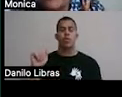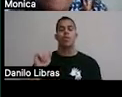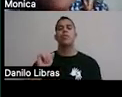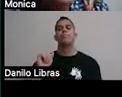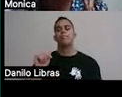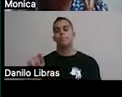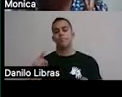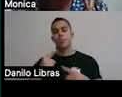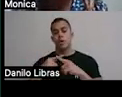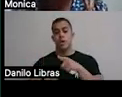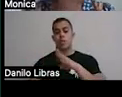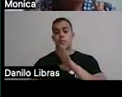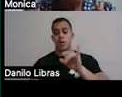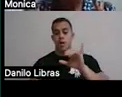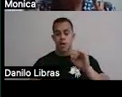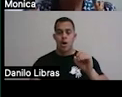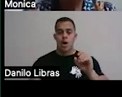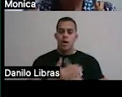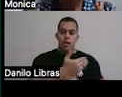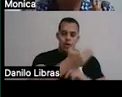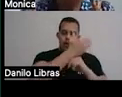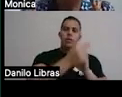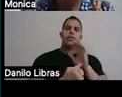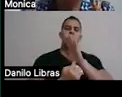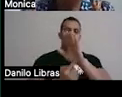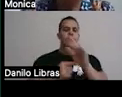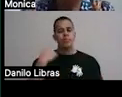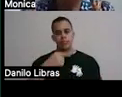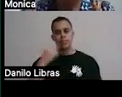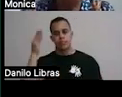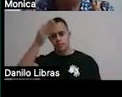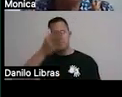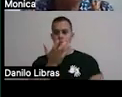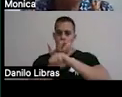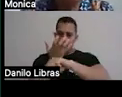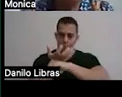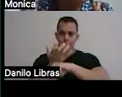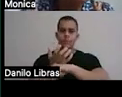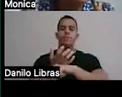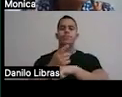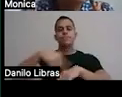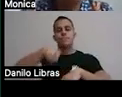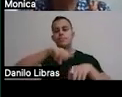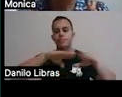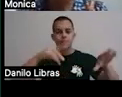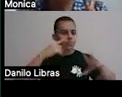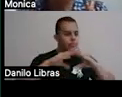biotecnologia. E então a gente vai para a praça, ensina os alunos, aí eles crescem a levedura,